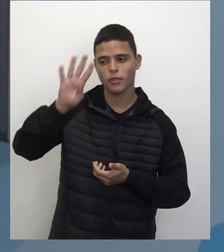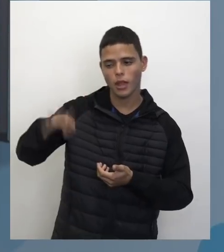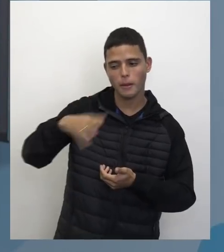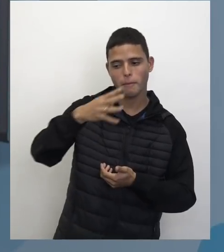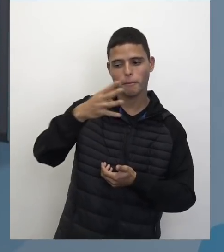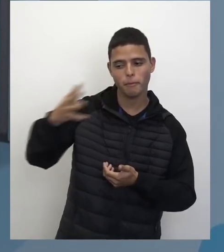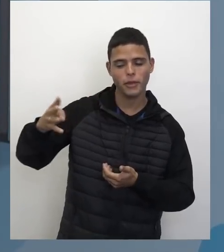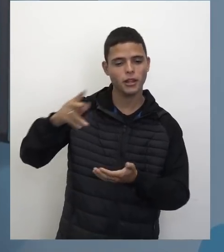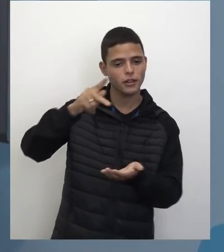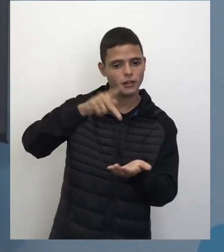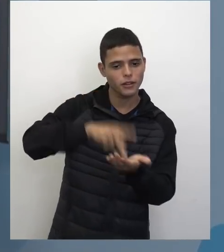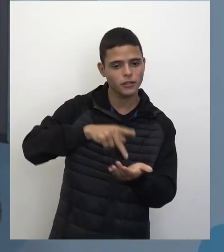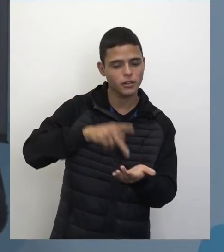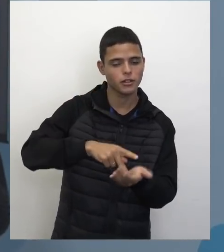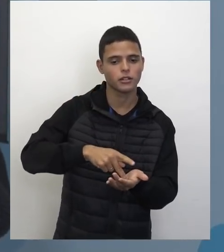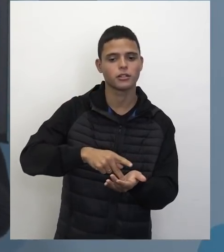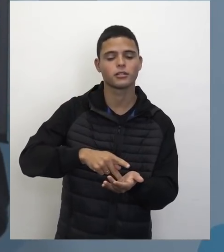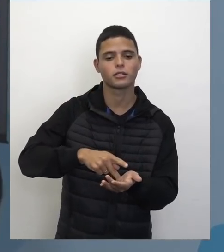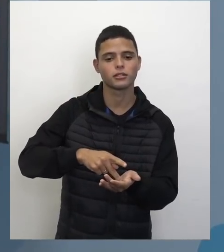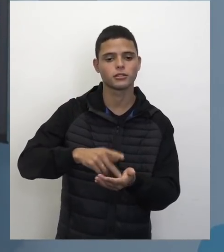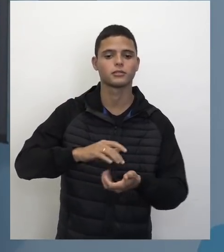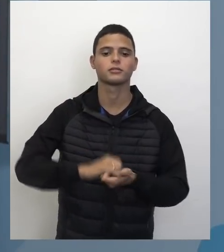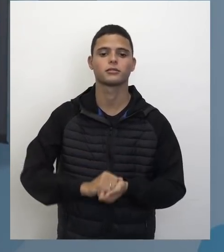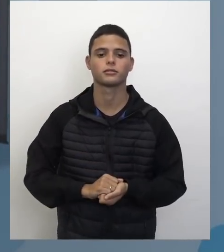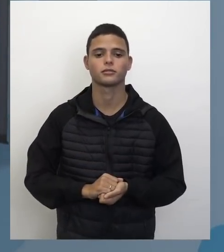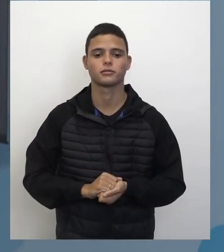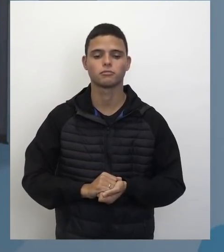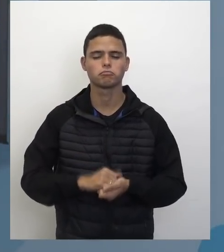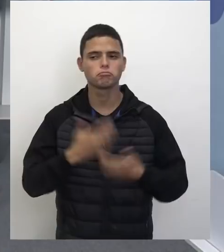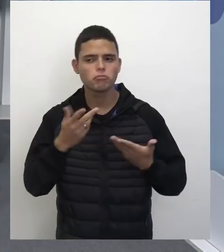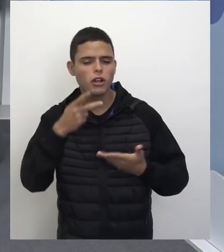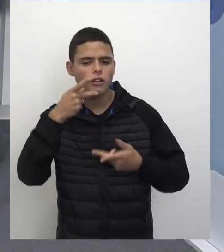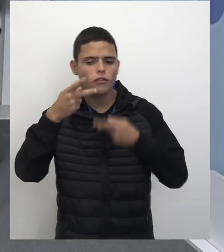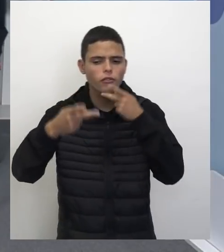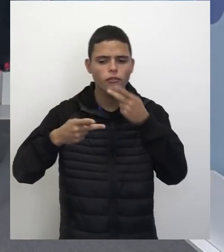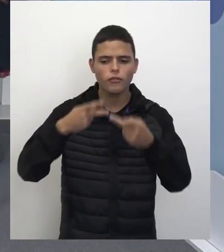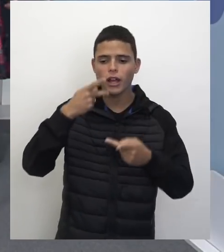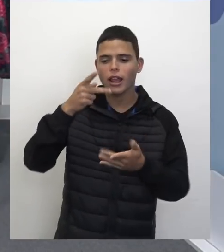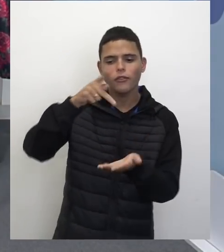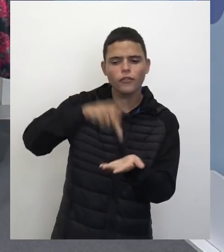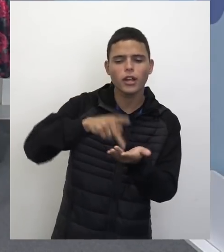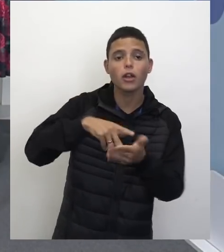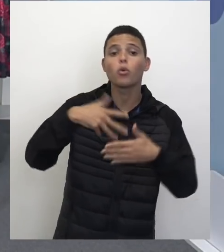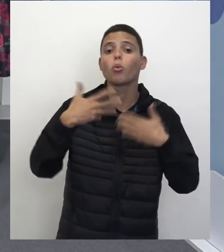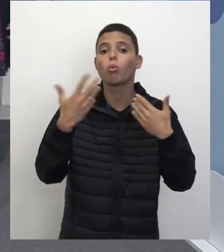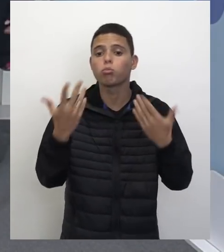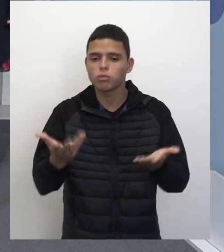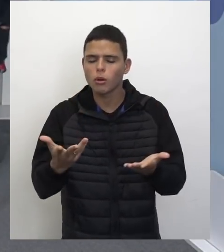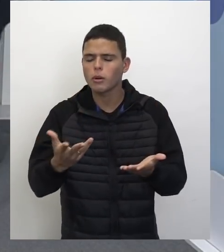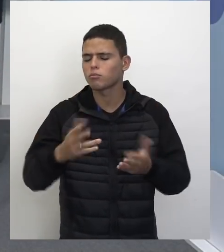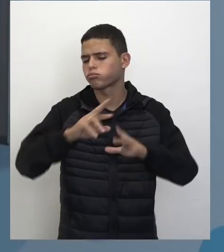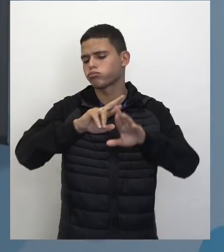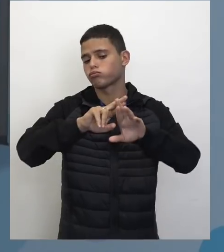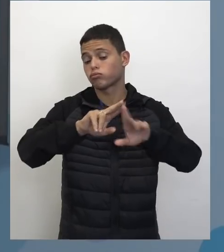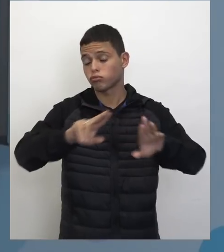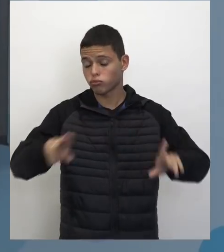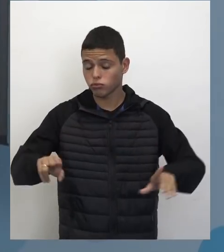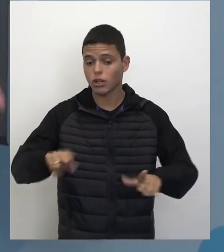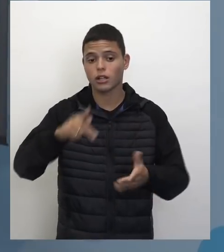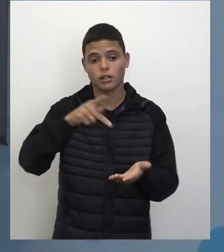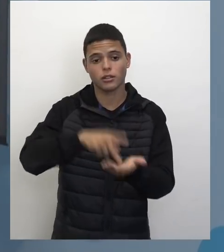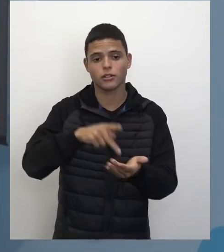verdade. Sim. Você vai contar quais verdades pra essa galera? Várias verdades, né? Então,